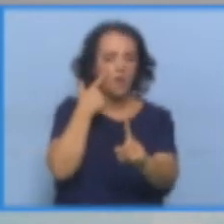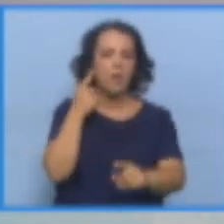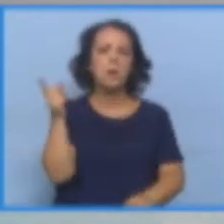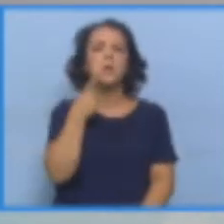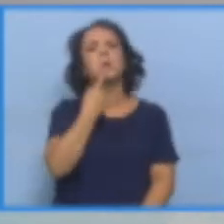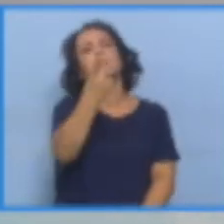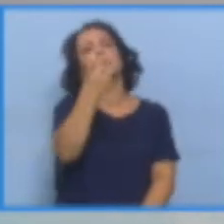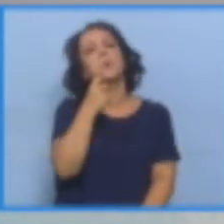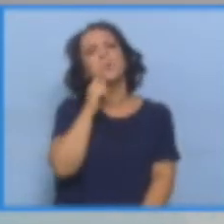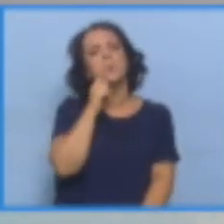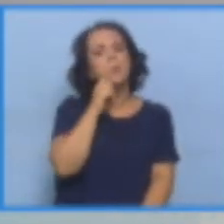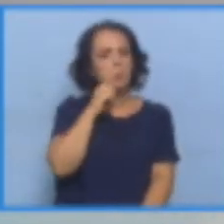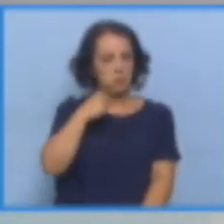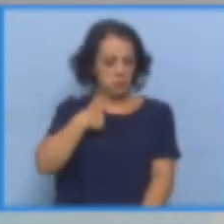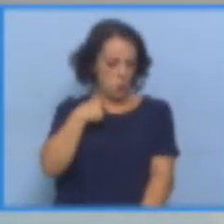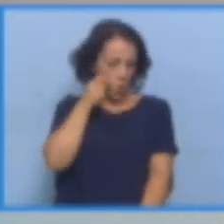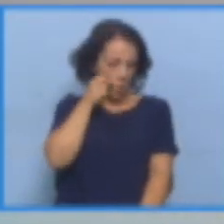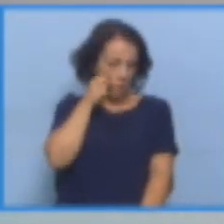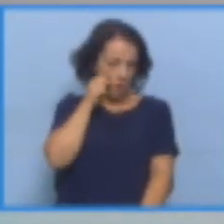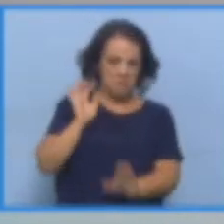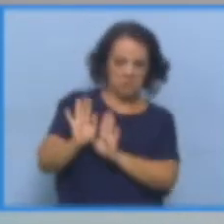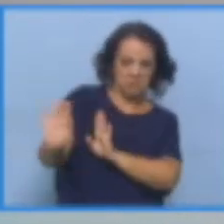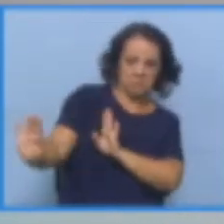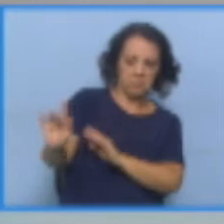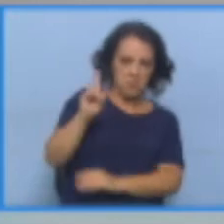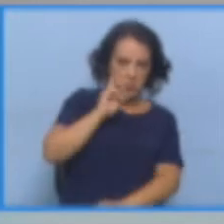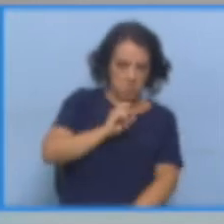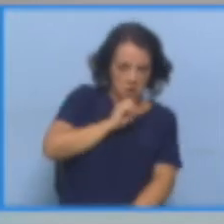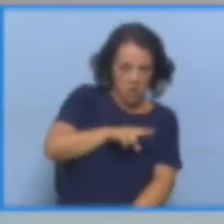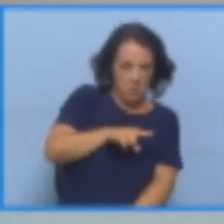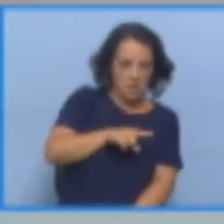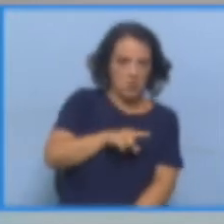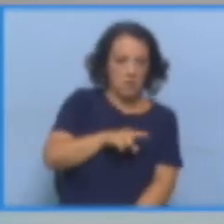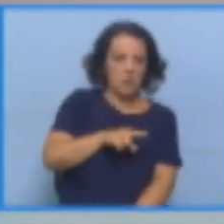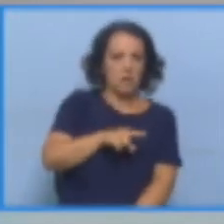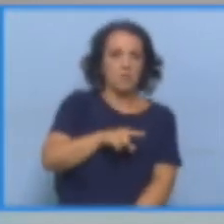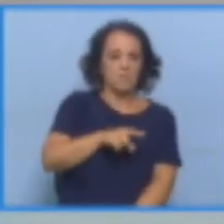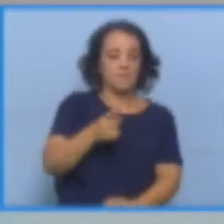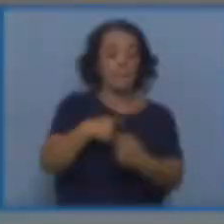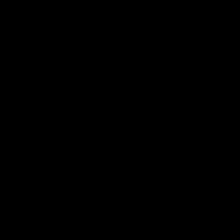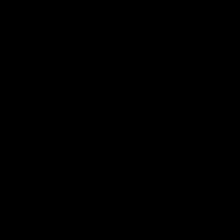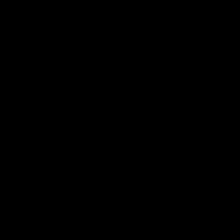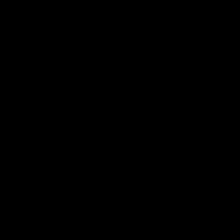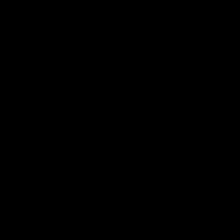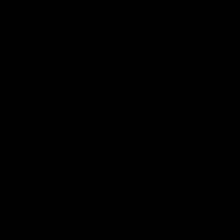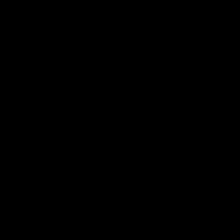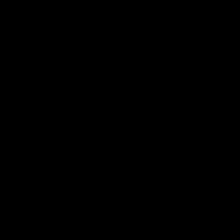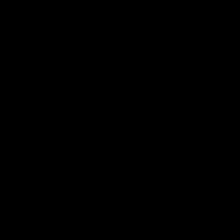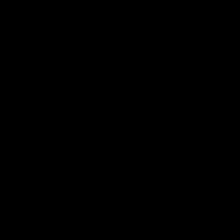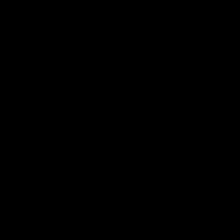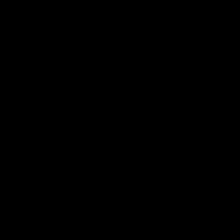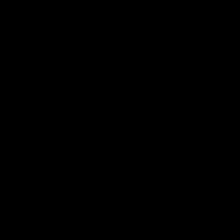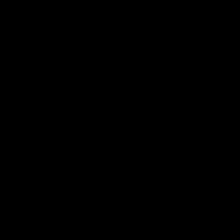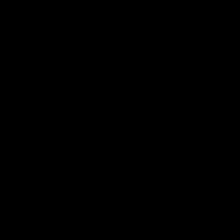o homem repudiar a sua mulher? E Jesus responde, o que é que Moisés disse?